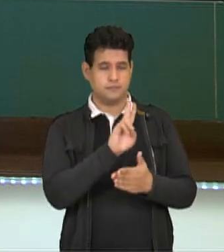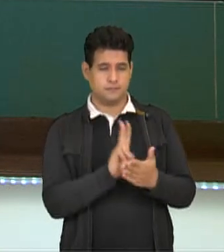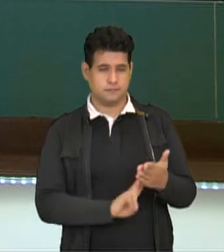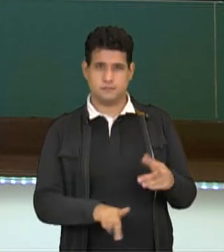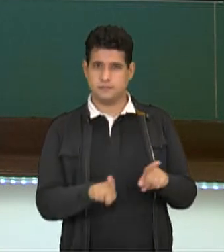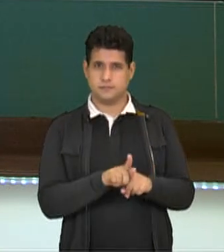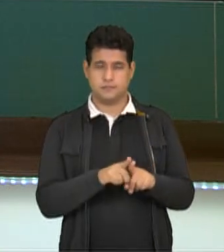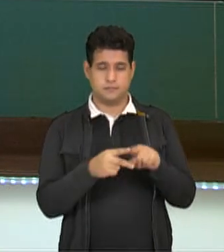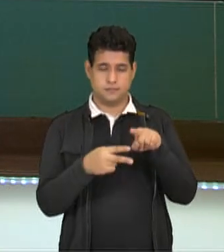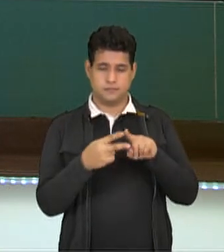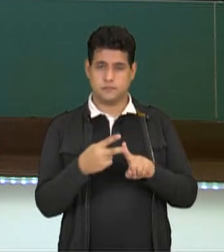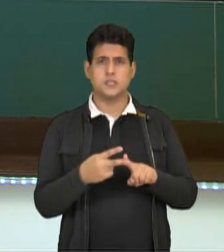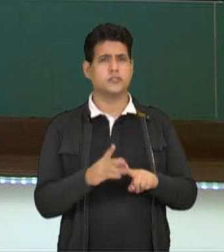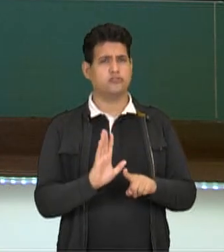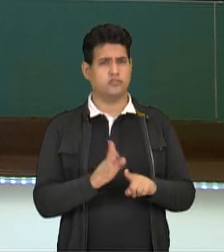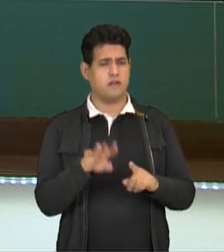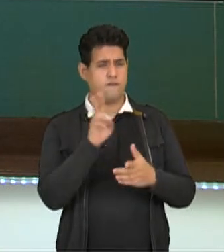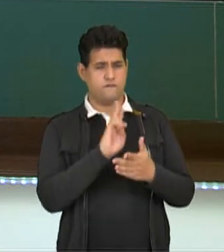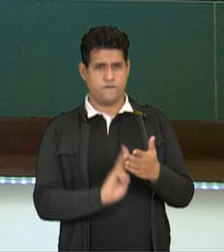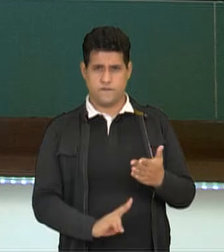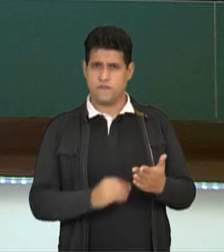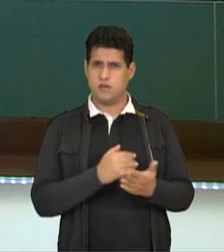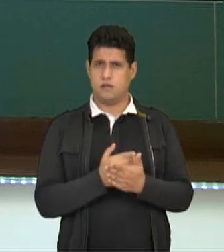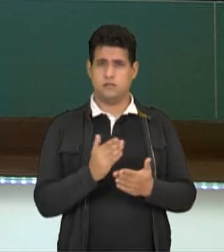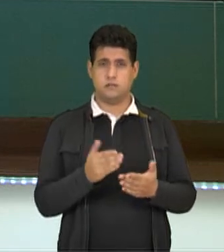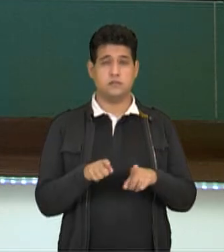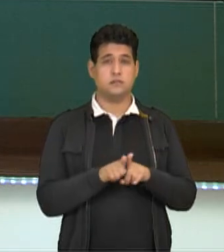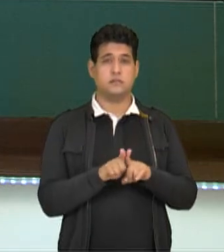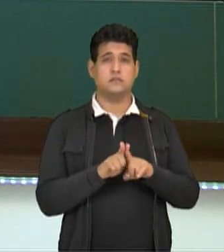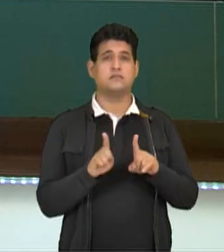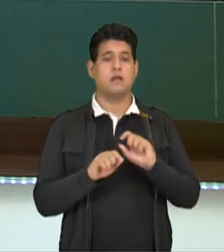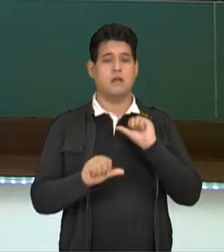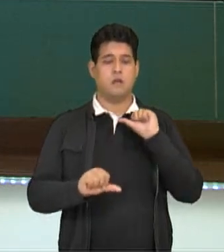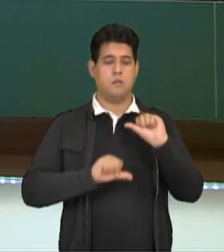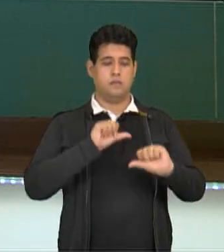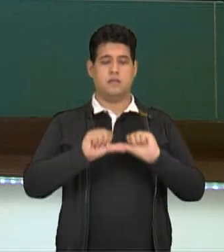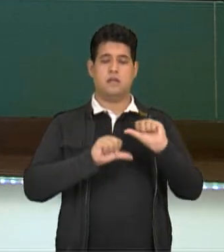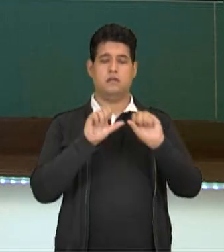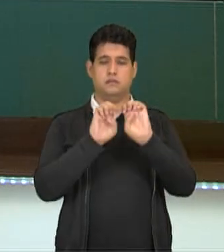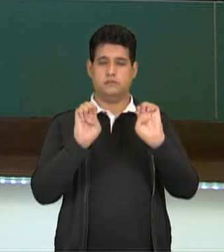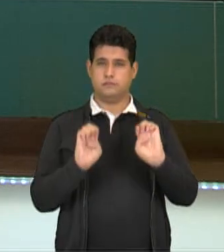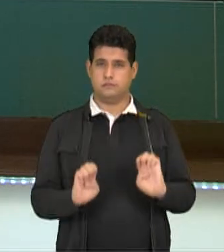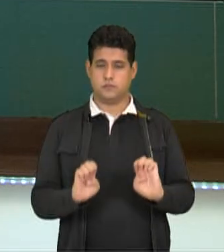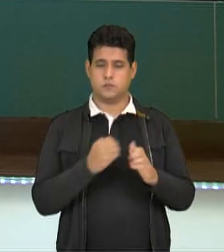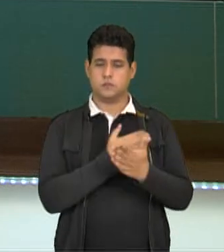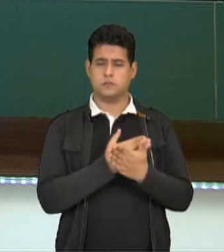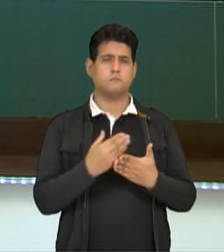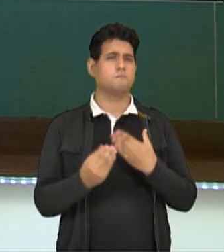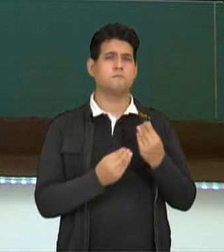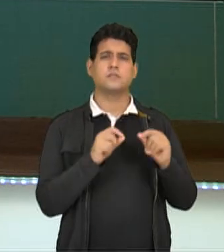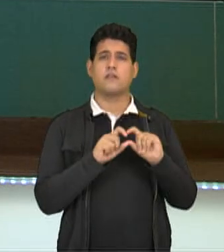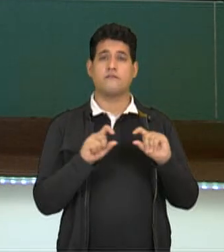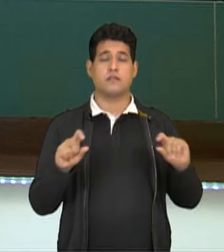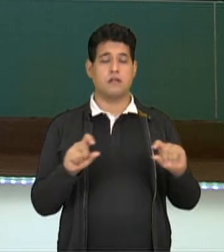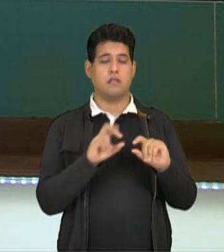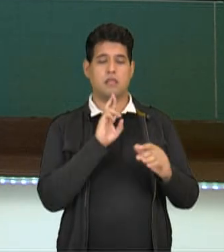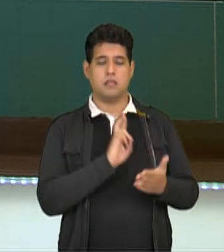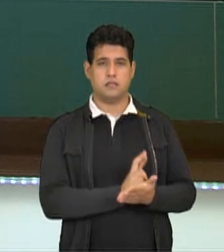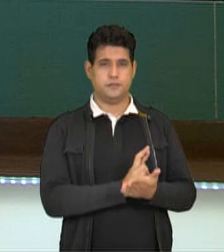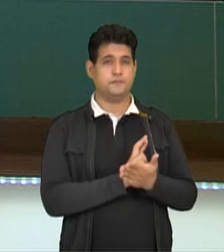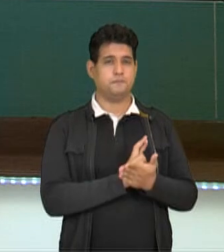citação, são duas citações que a gente já viu aqui nessa aula, e você vai mudar a estrutura, começando então a frase pelo